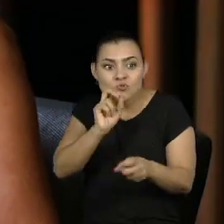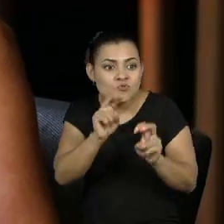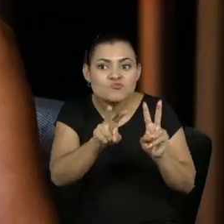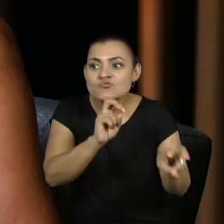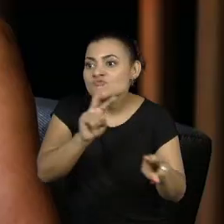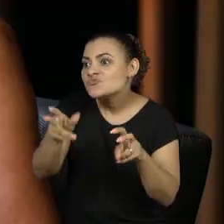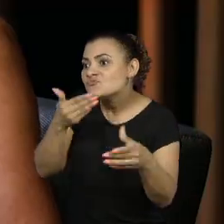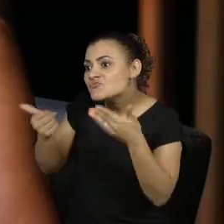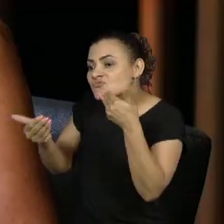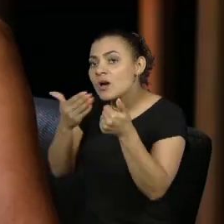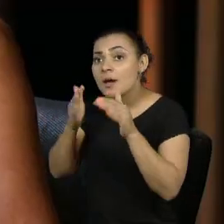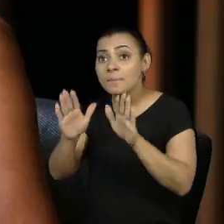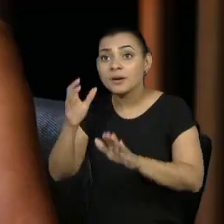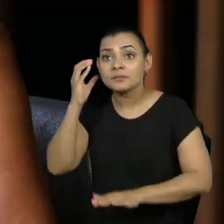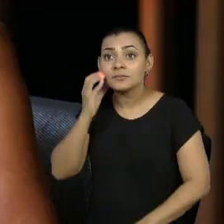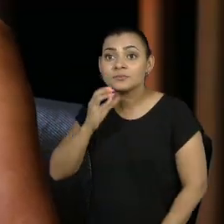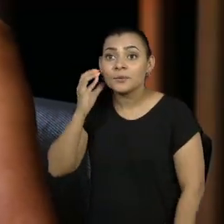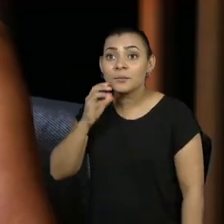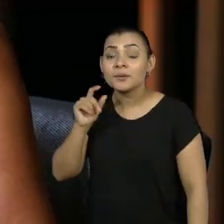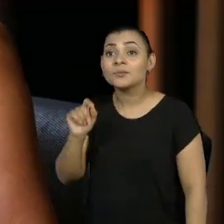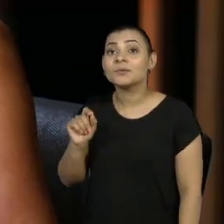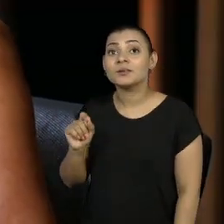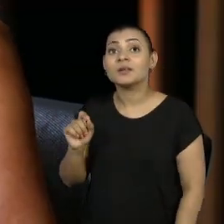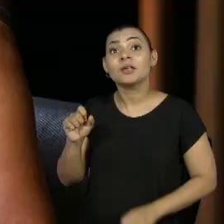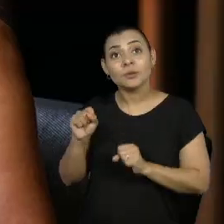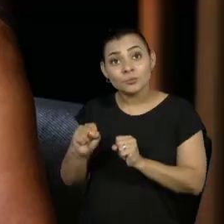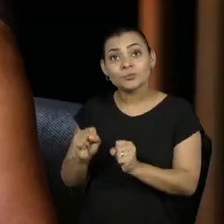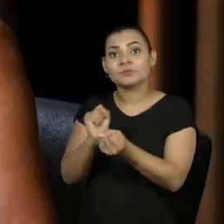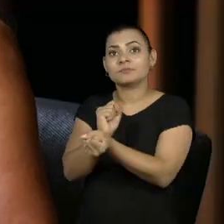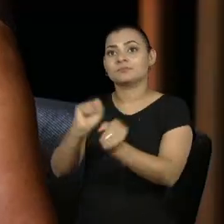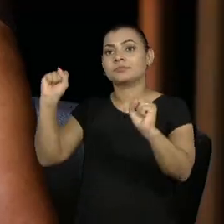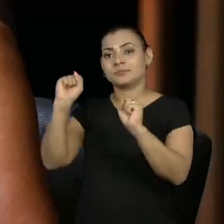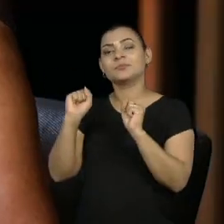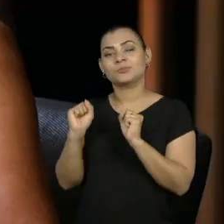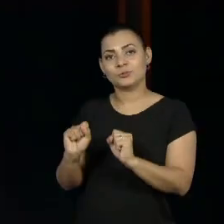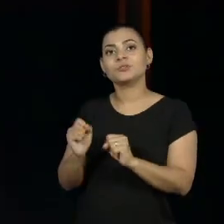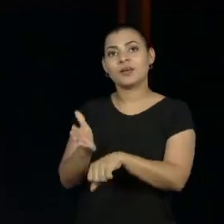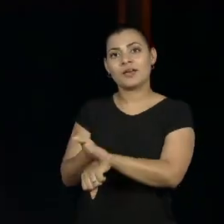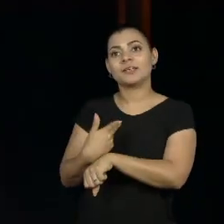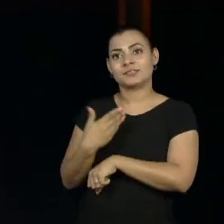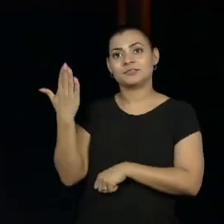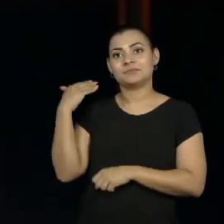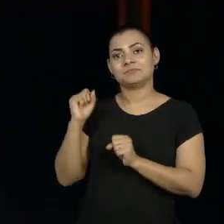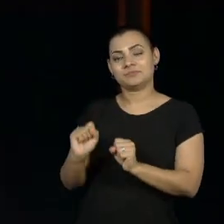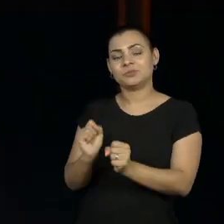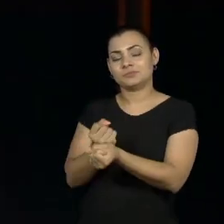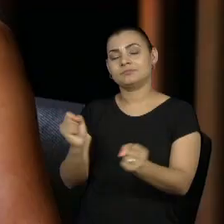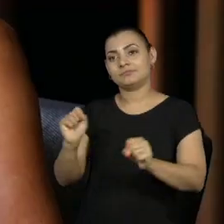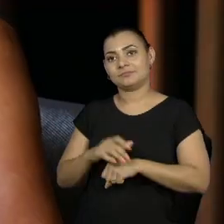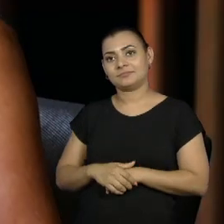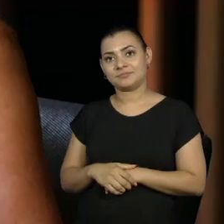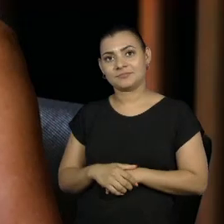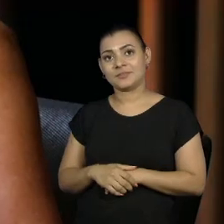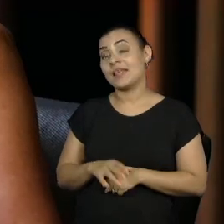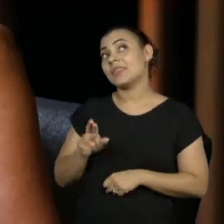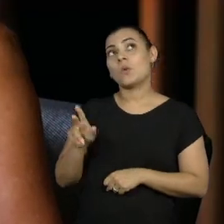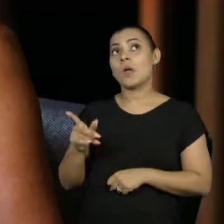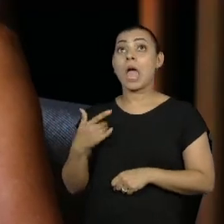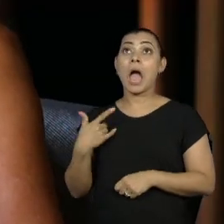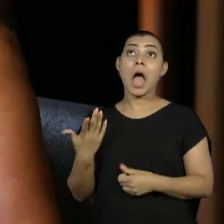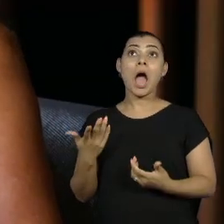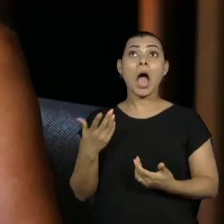entanto Dom Pedro poderia ter abolido a escravidão antes não existe história dos e